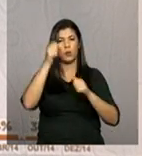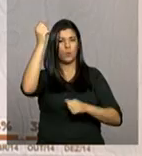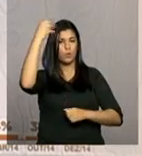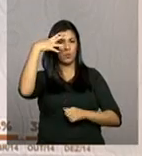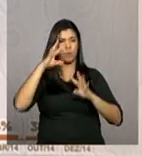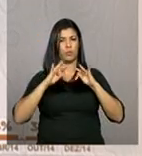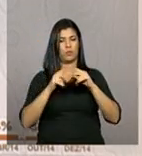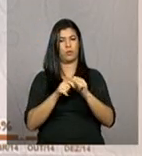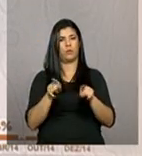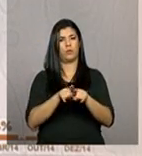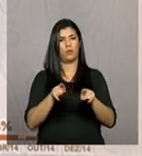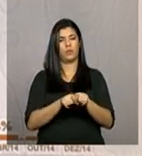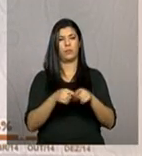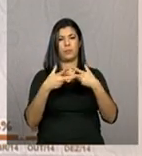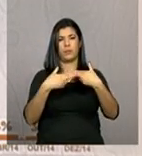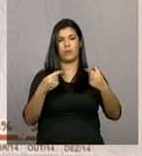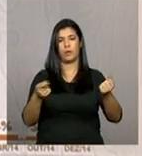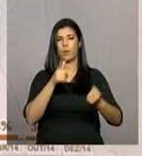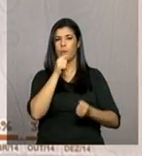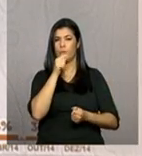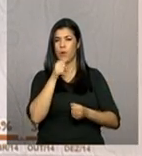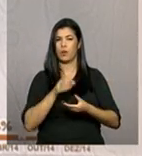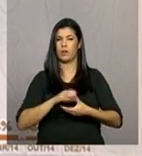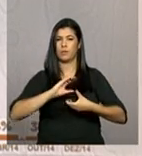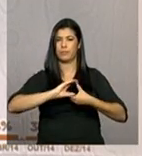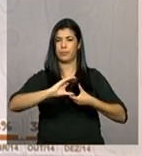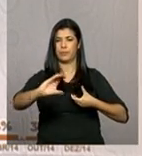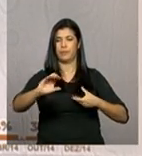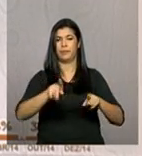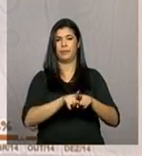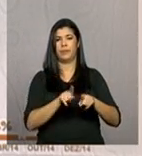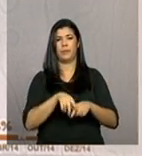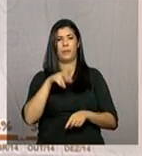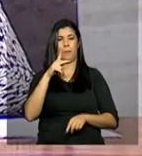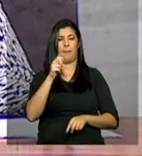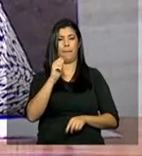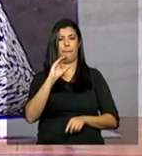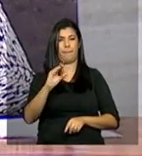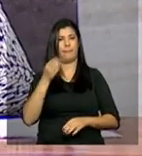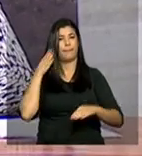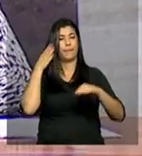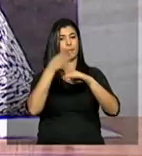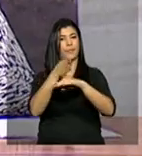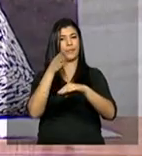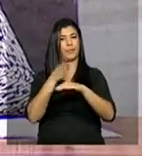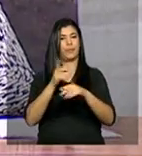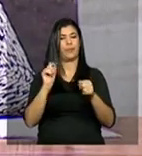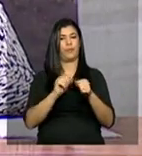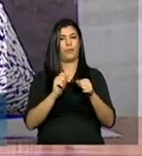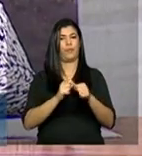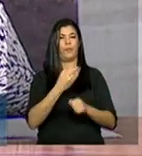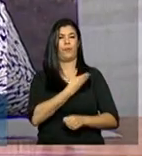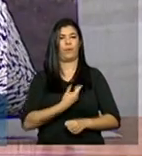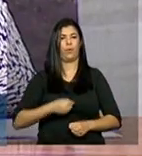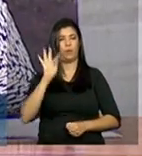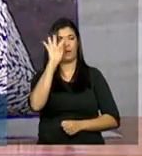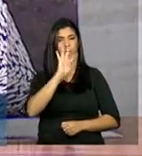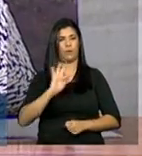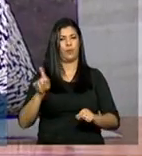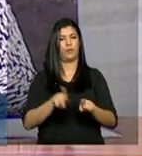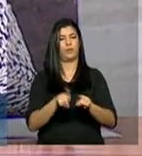todos e recursos hídricos, não é para o conjunto do PAC, porque são as ações que são diretamente realizadas pelo governo federal